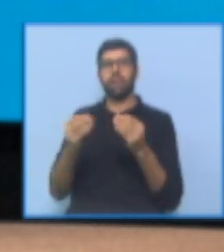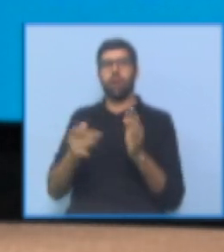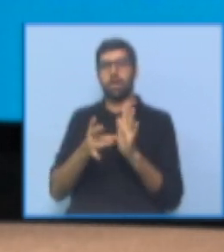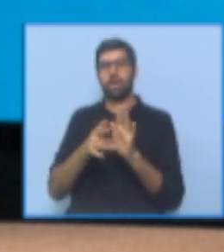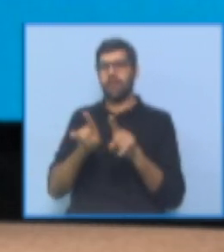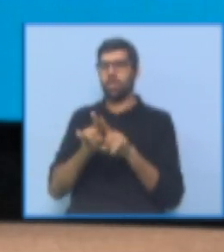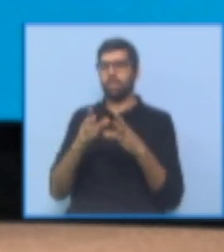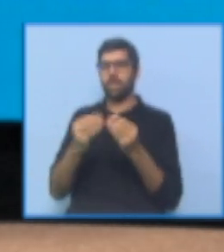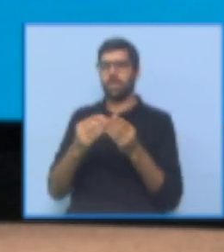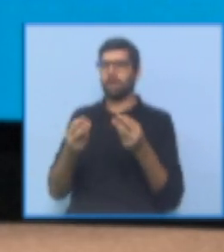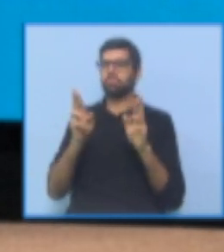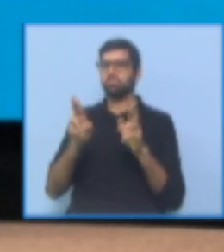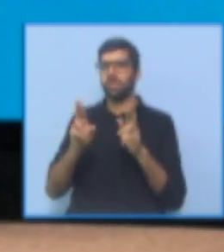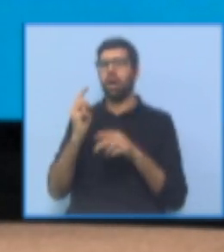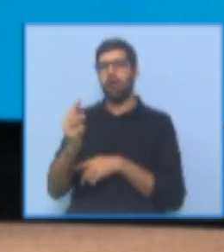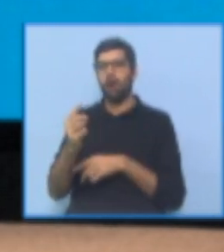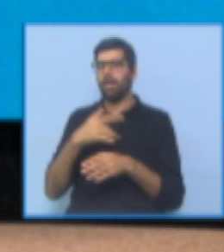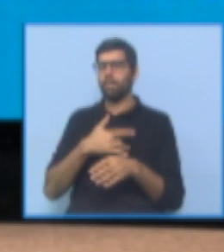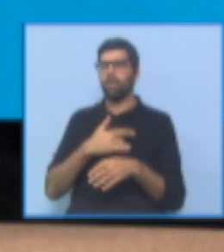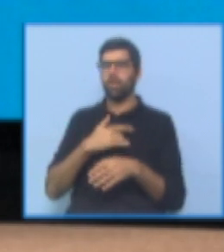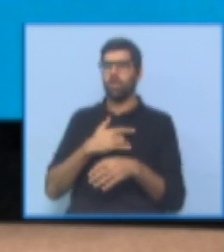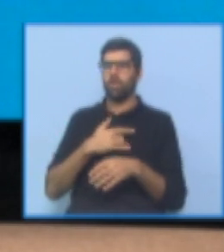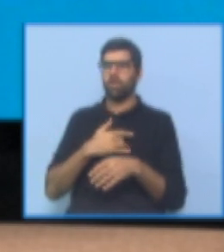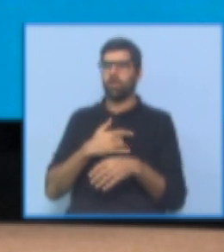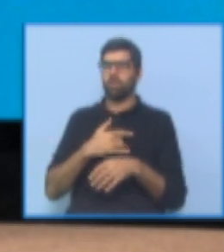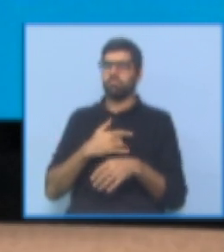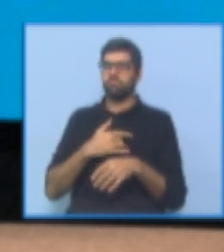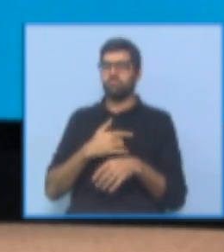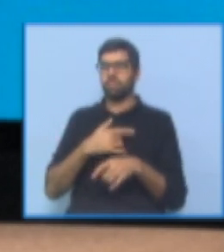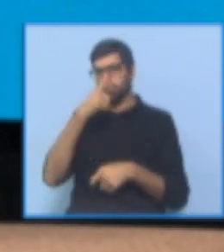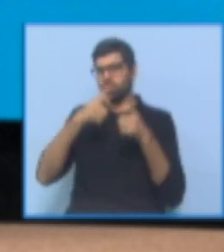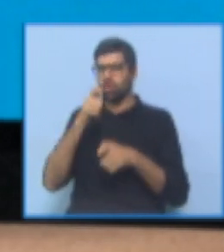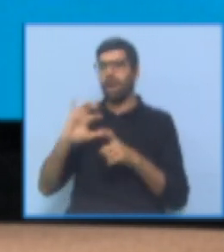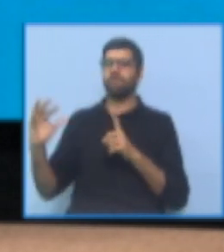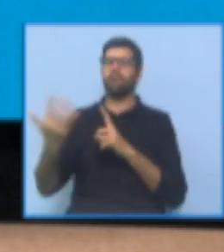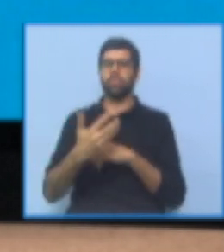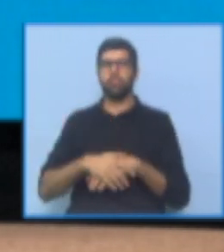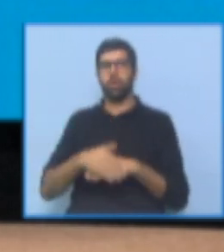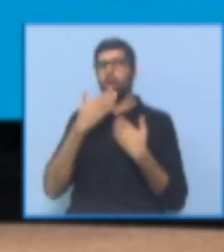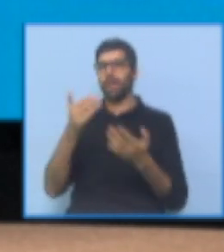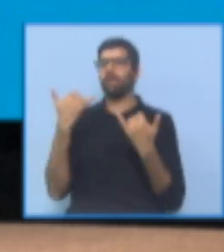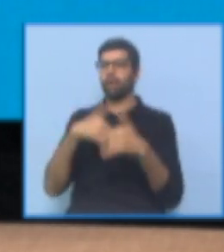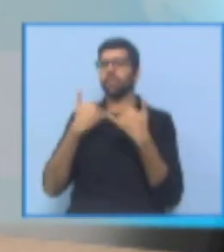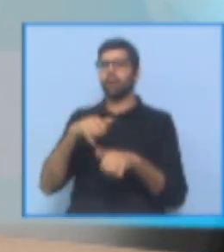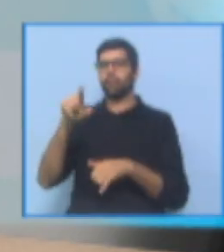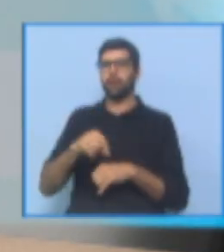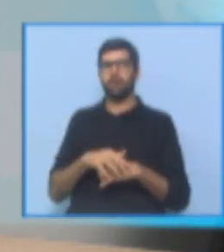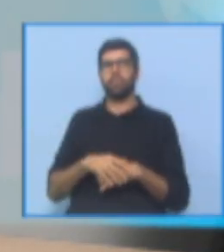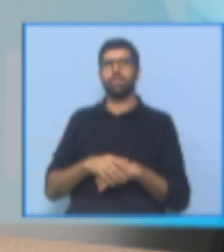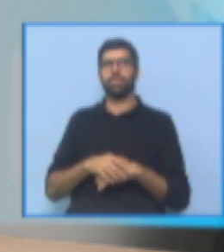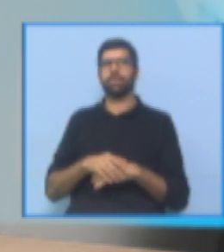é um instrumento de esperança, de amor para aqueles que nos rodeiam. Muito obrigado. Felicidades também no